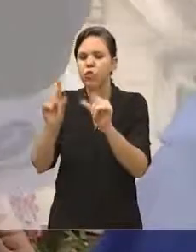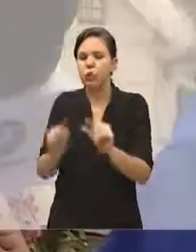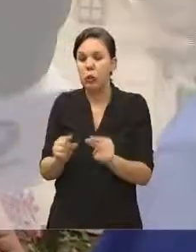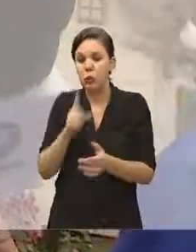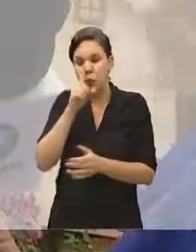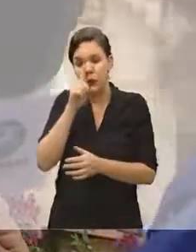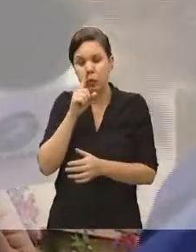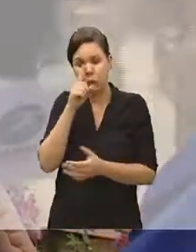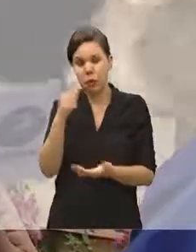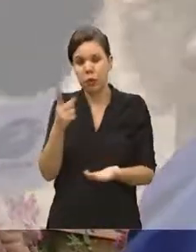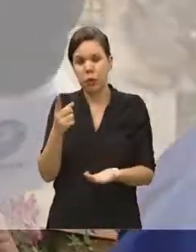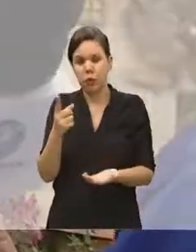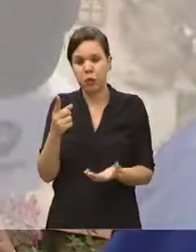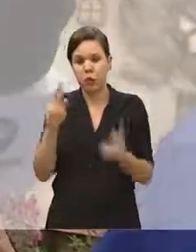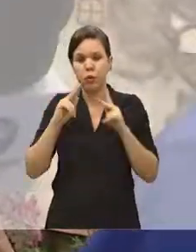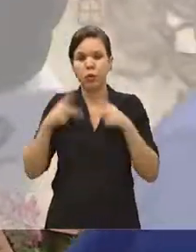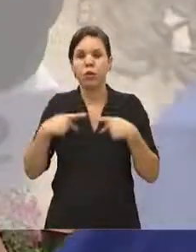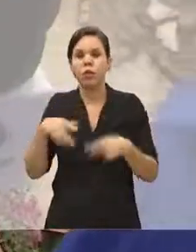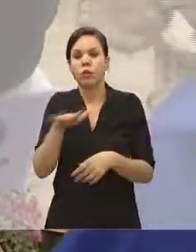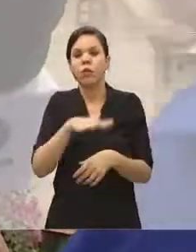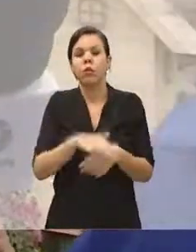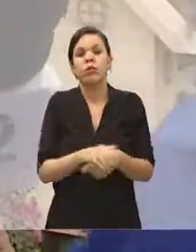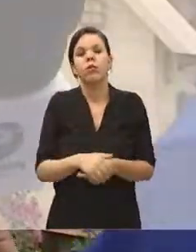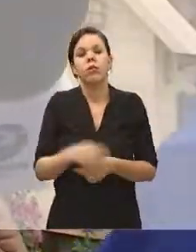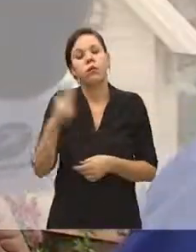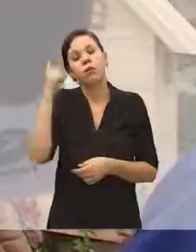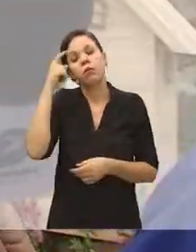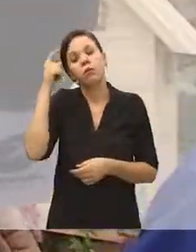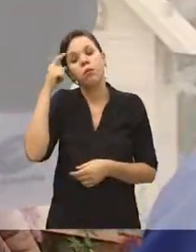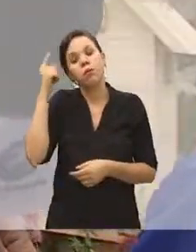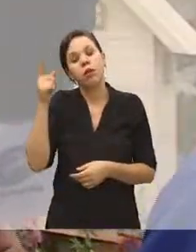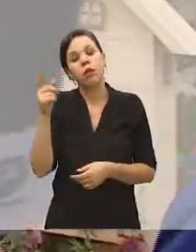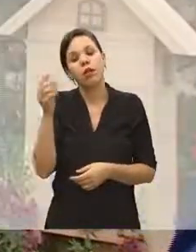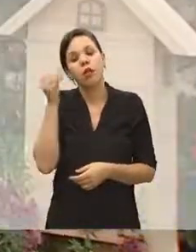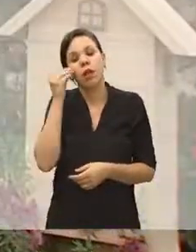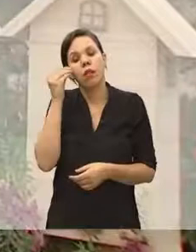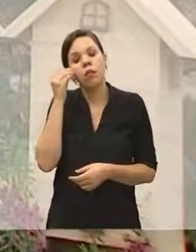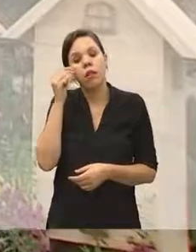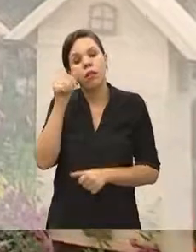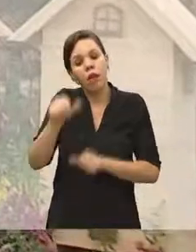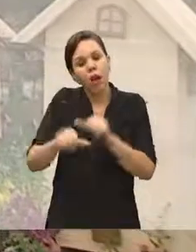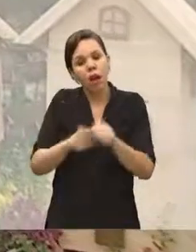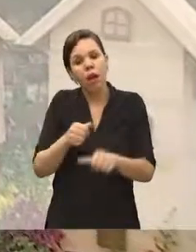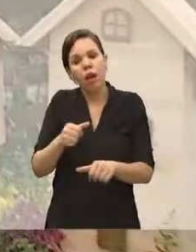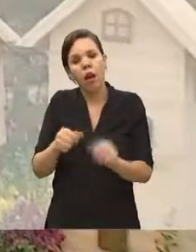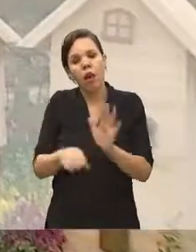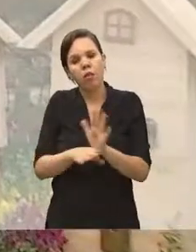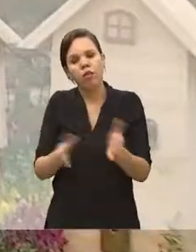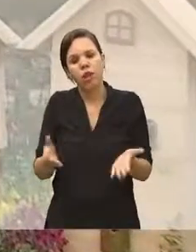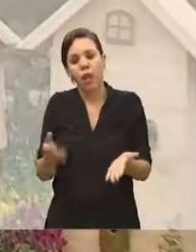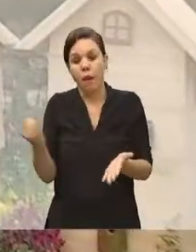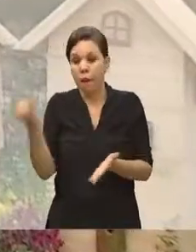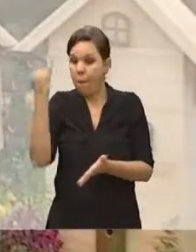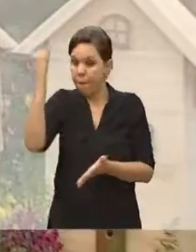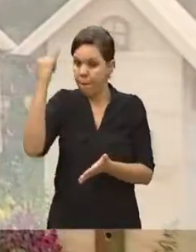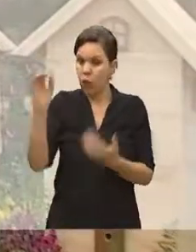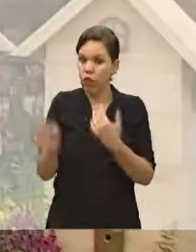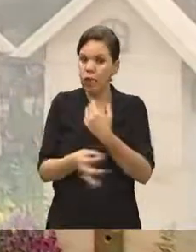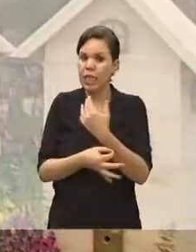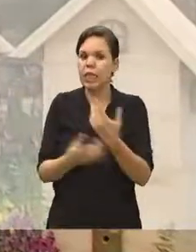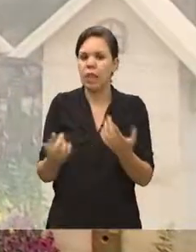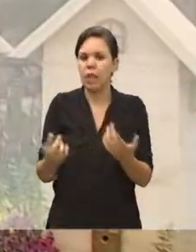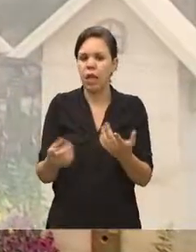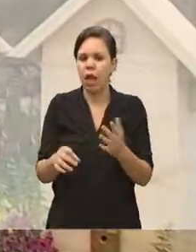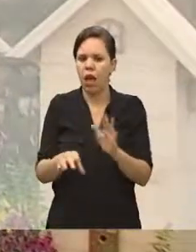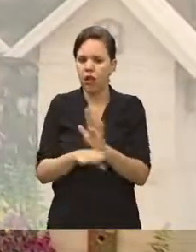que isso traz até para os seres humanos. Quando a gente pensa em resgatar isso, o que é? A abelha é super importante para a